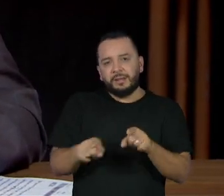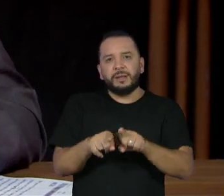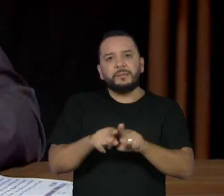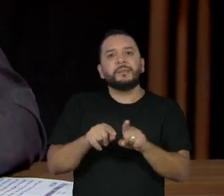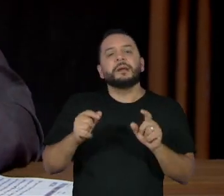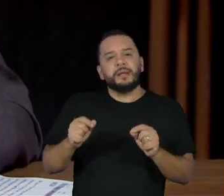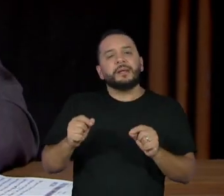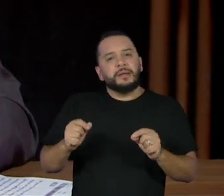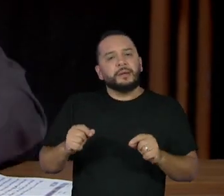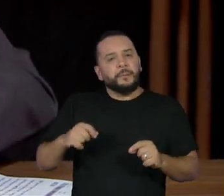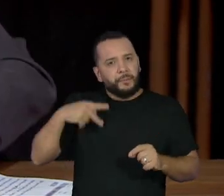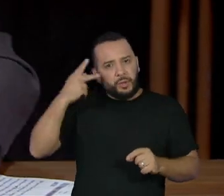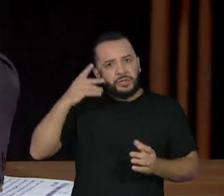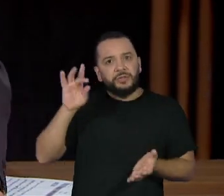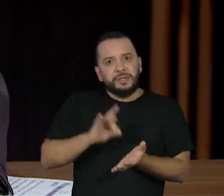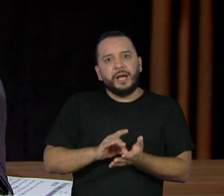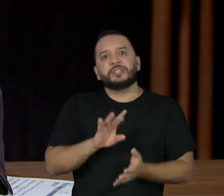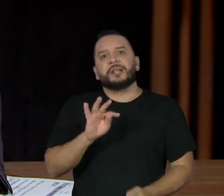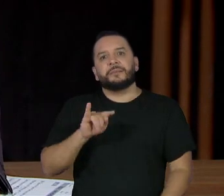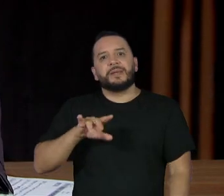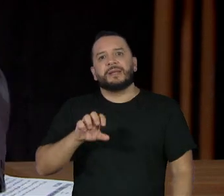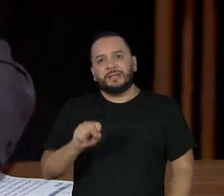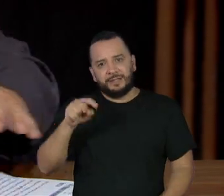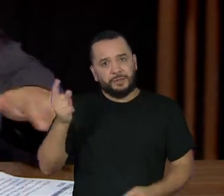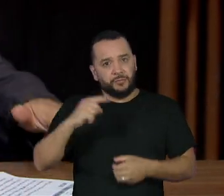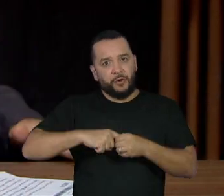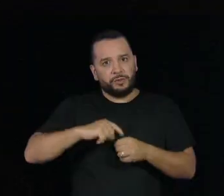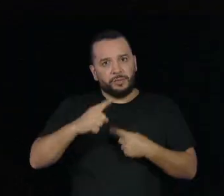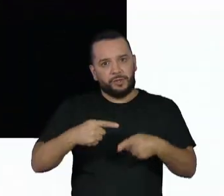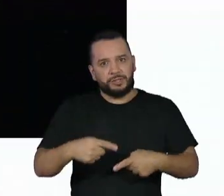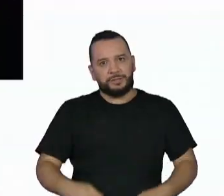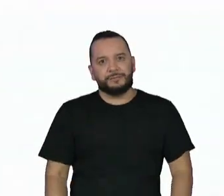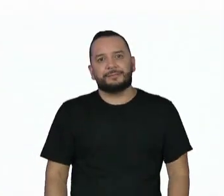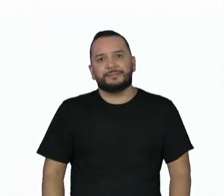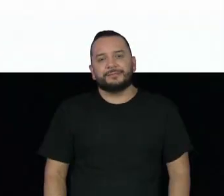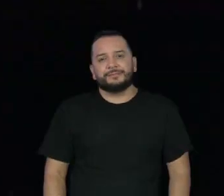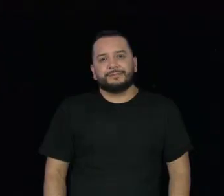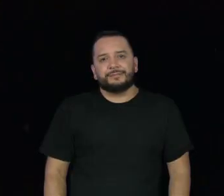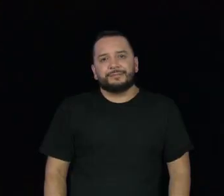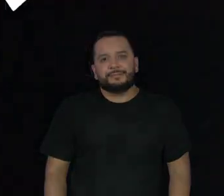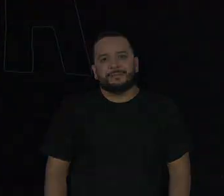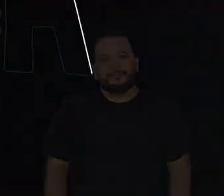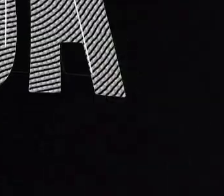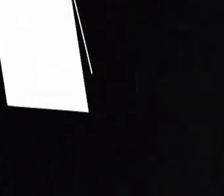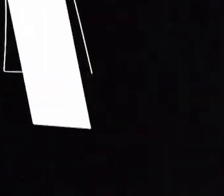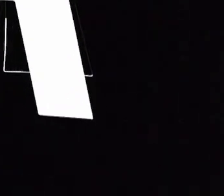de verdade com Tamires Sampaio. Já voltamos.